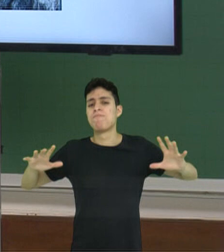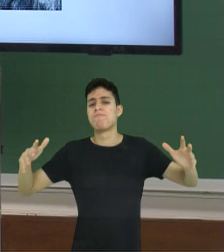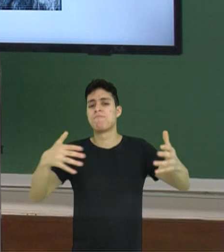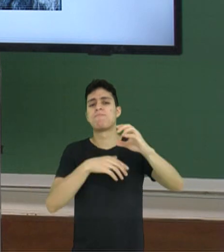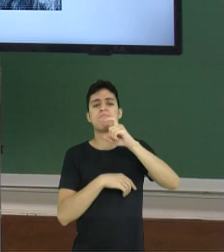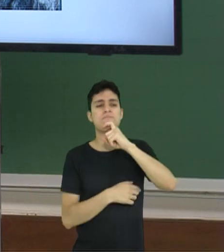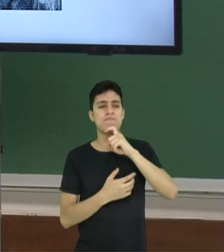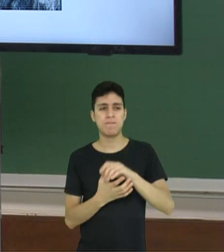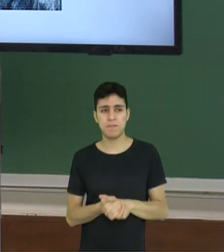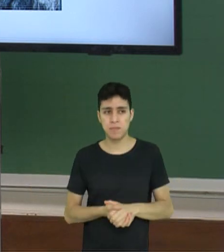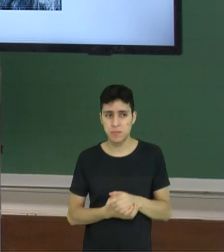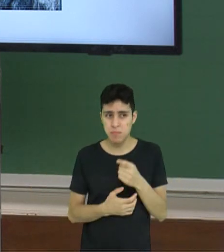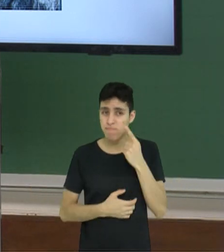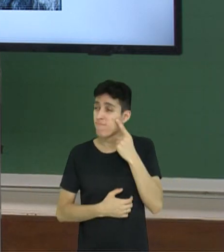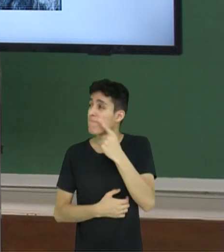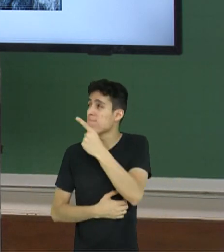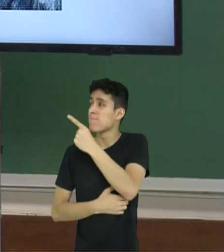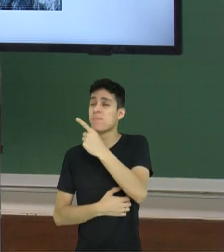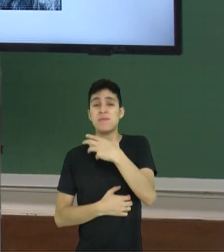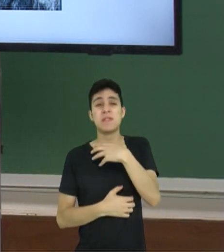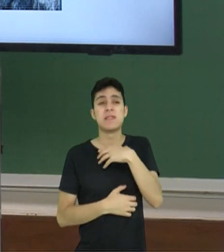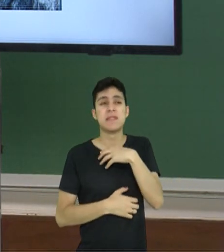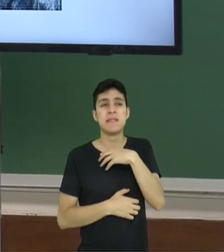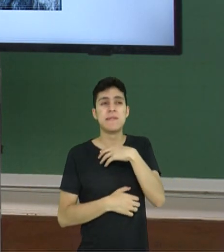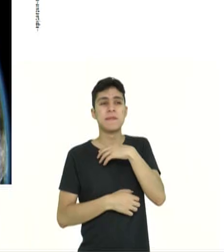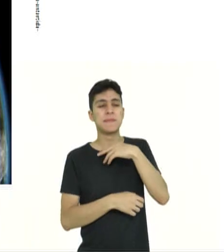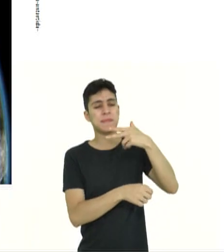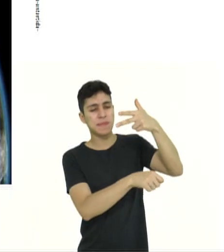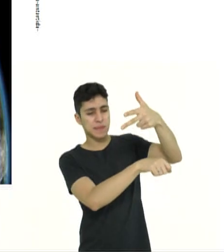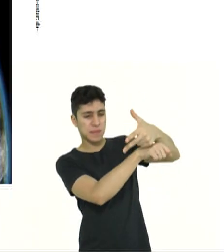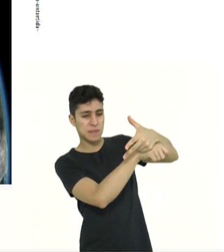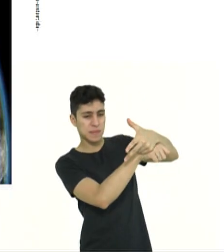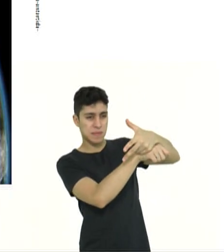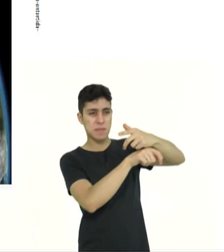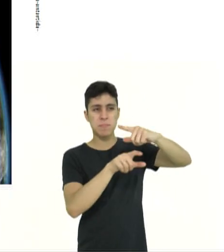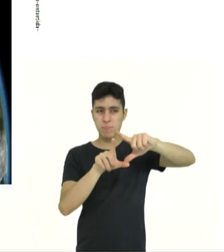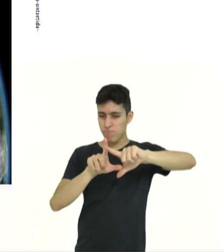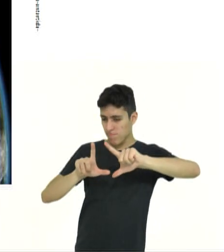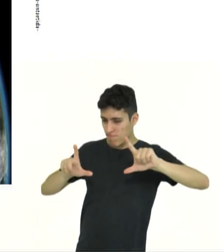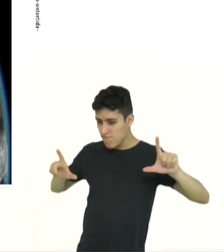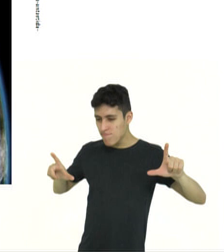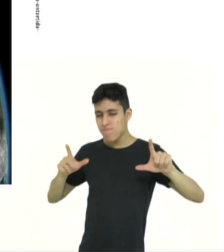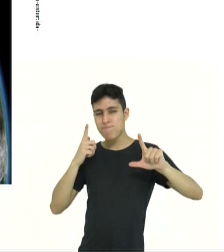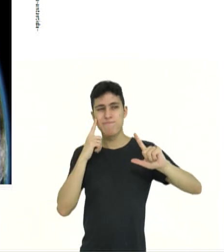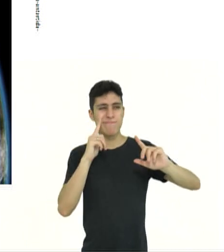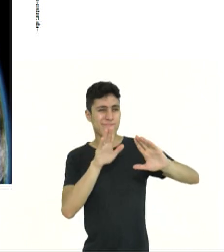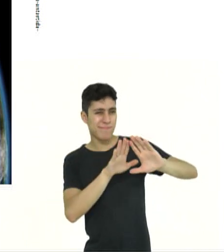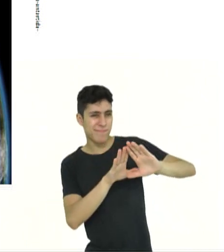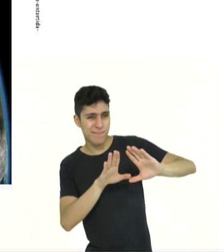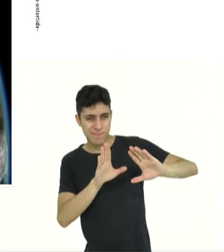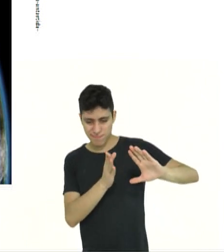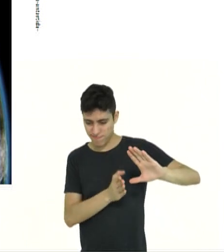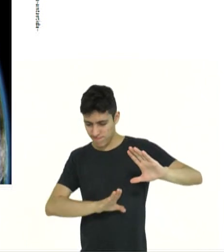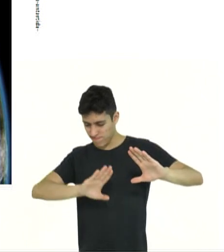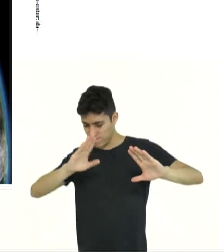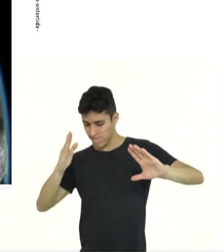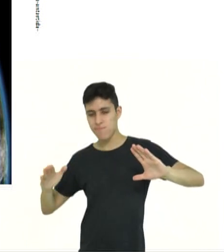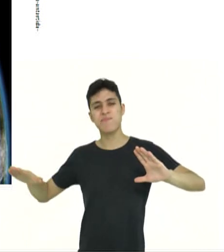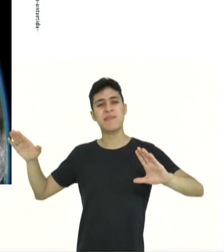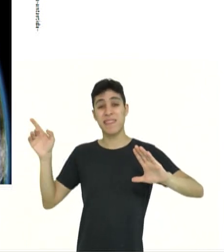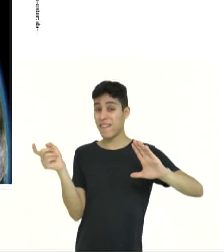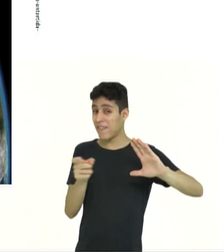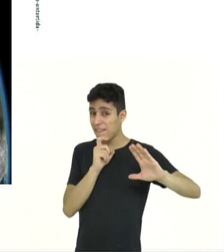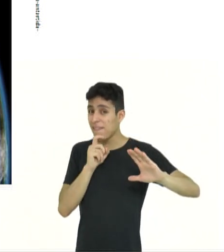é a Antártida vista do espaço. Olha que imagem linda, Aqui dá para perceber até umas formações de relevo, a gente vai ver com